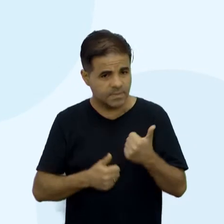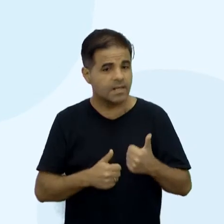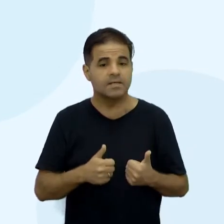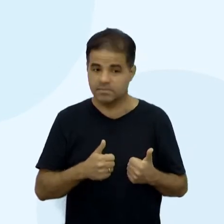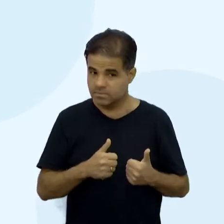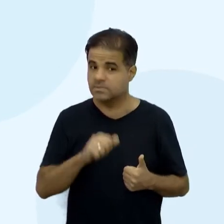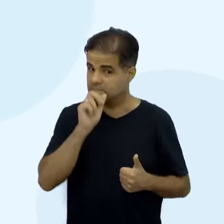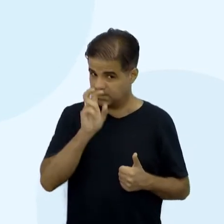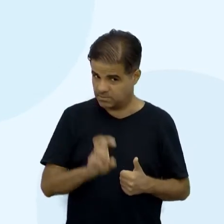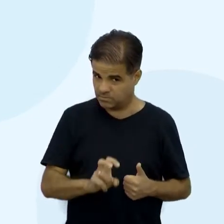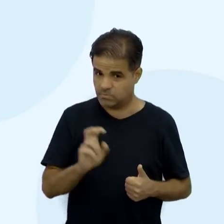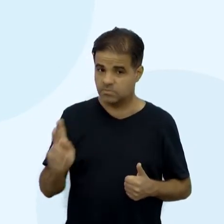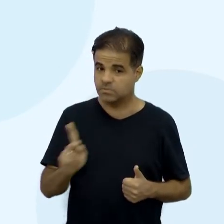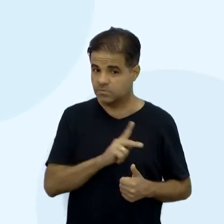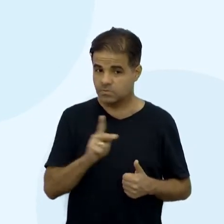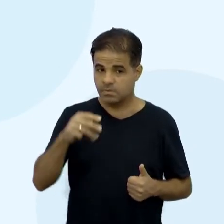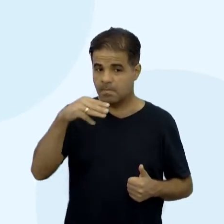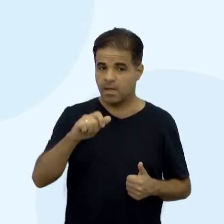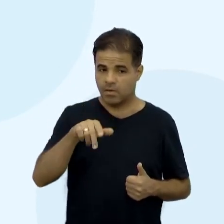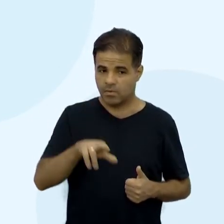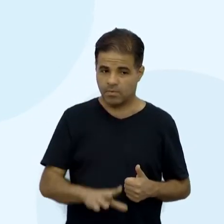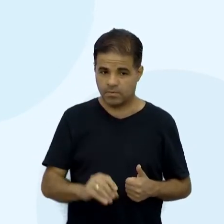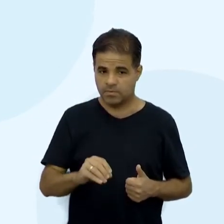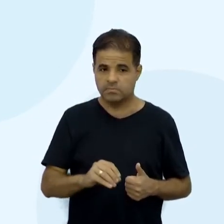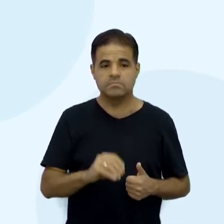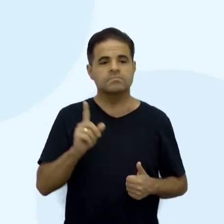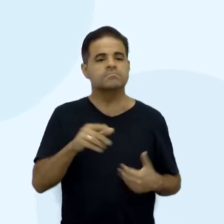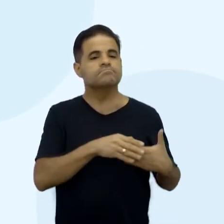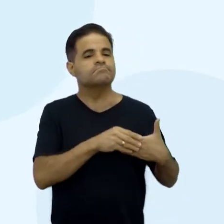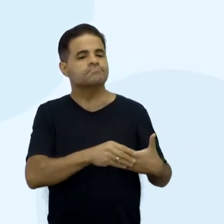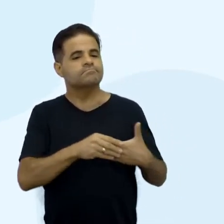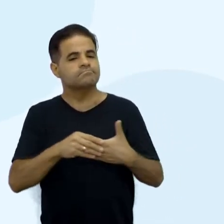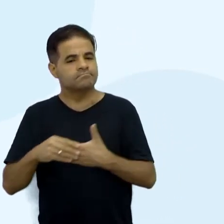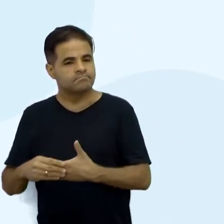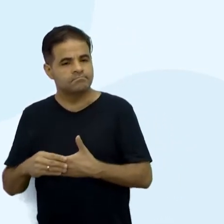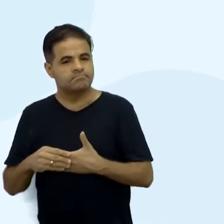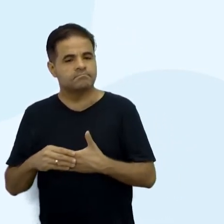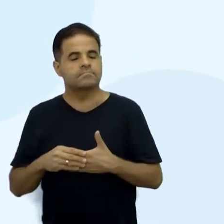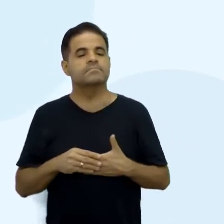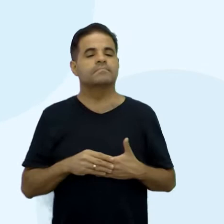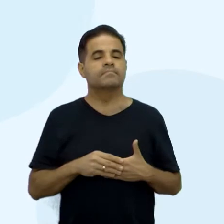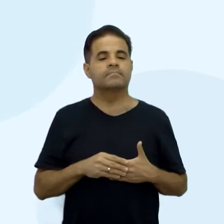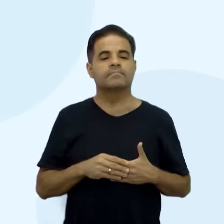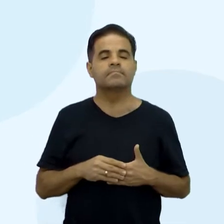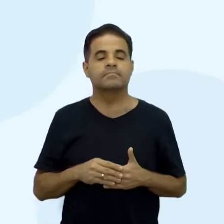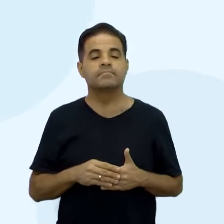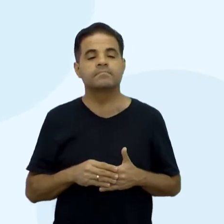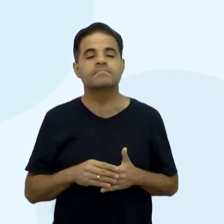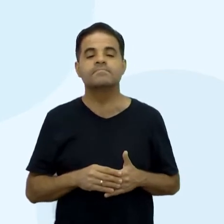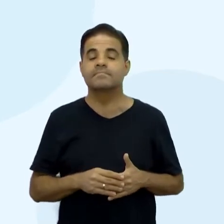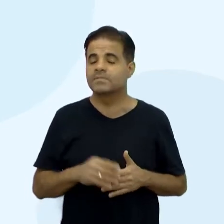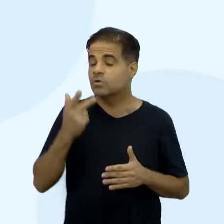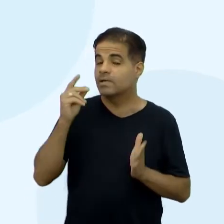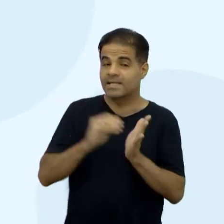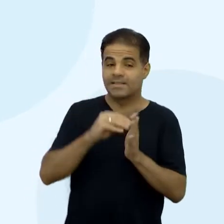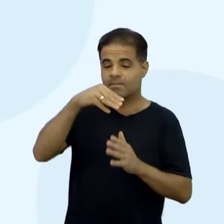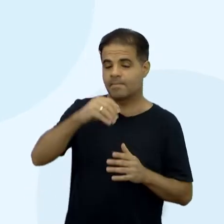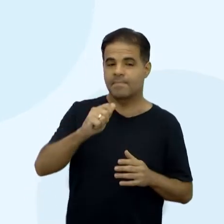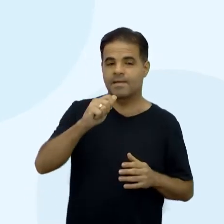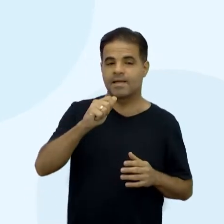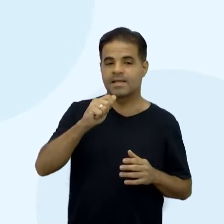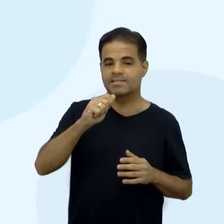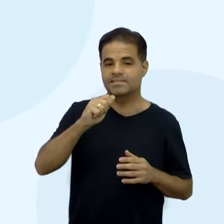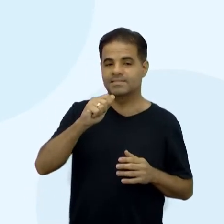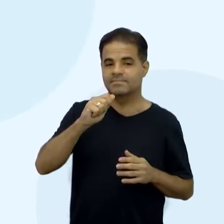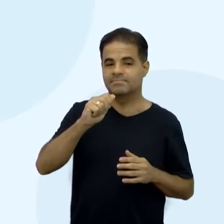de 5, o professor Mauro Maciel... É Marcel, né? Eu acho que eu escrevi ali, inclusive, errado. Vamos corrigir, gente. Professor